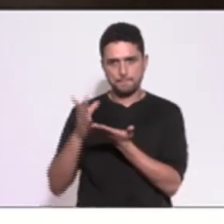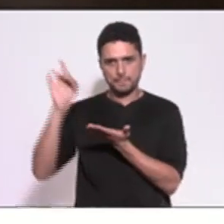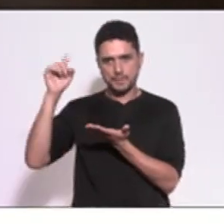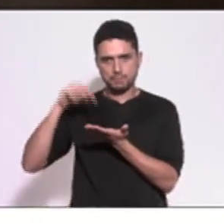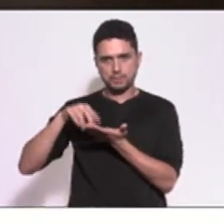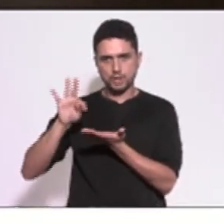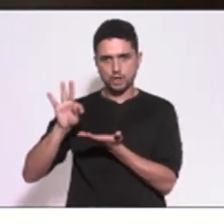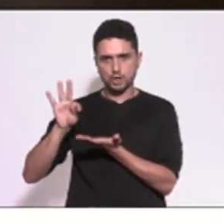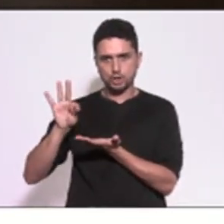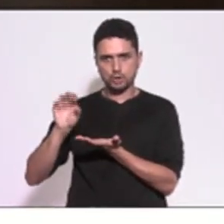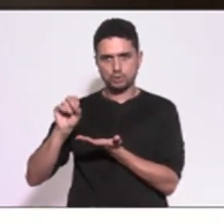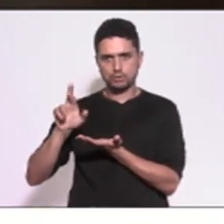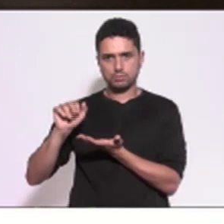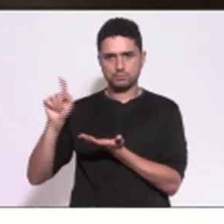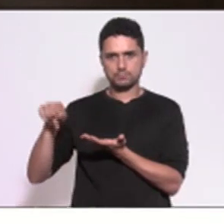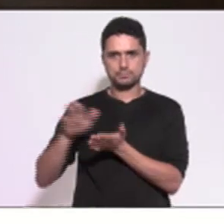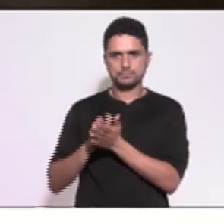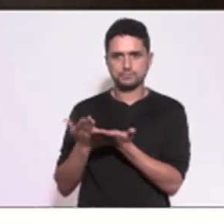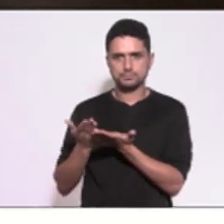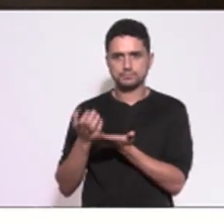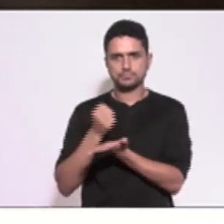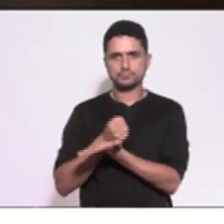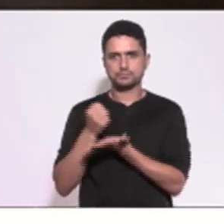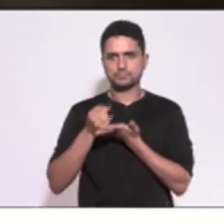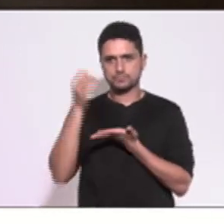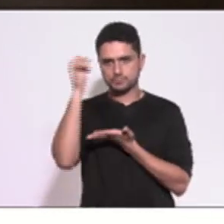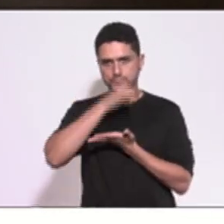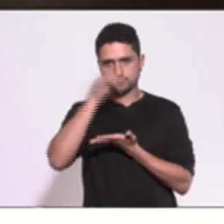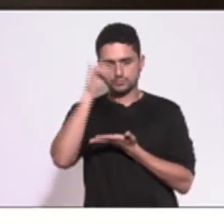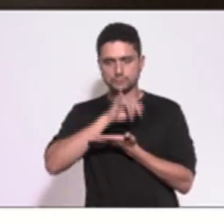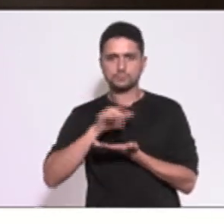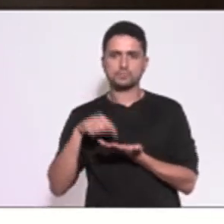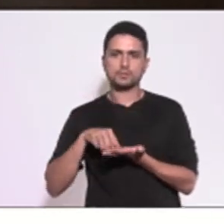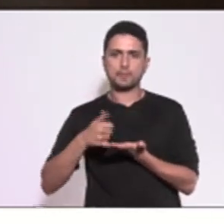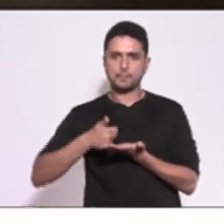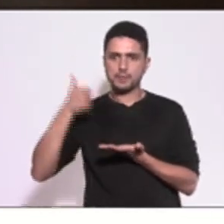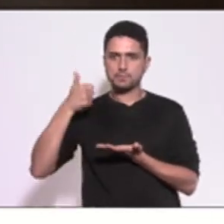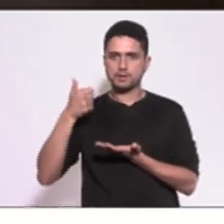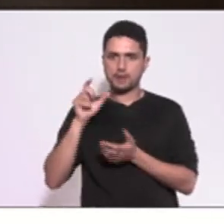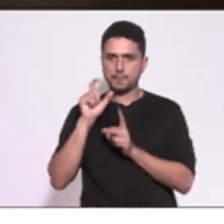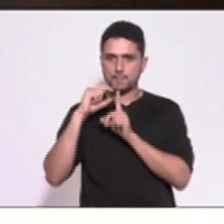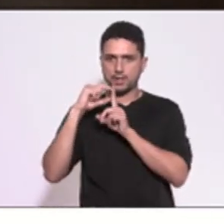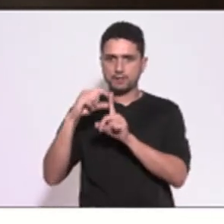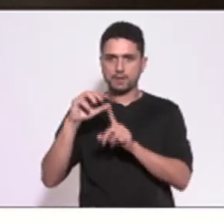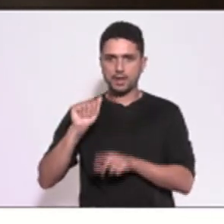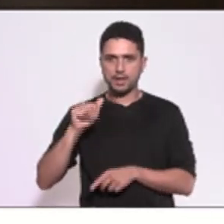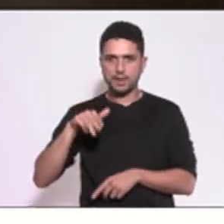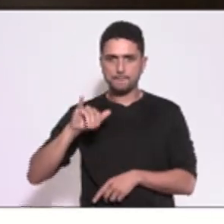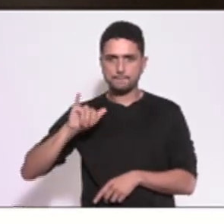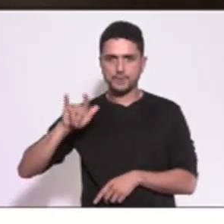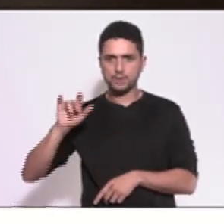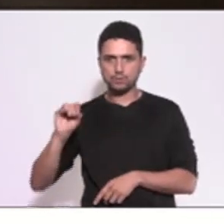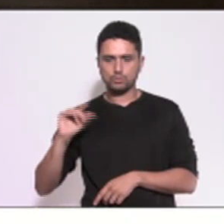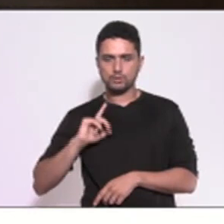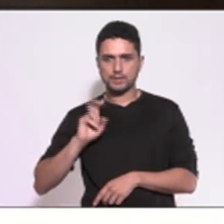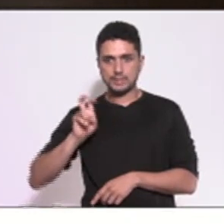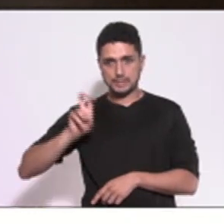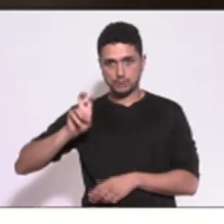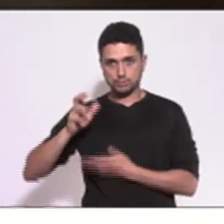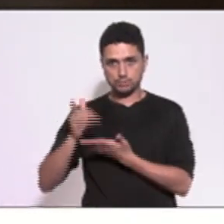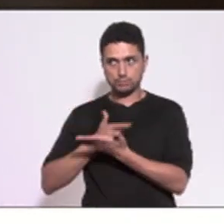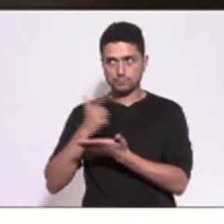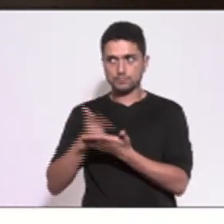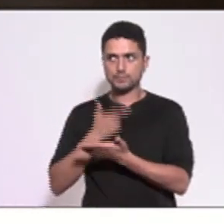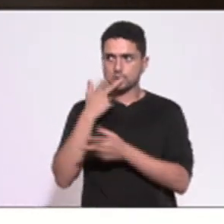Antigo Testamento, a primeira menção da palavra amigo vem no 5º livro, que diz: seu amigo é